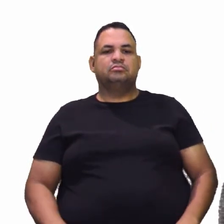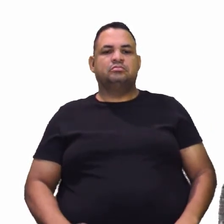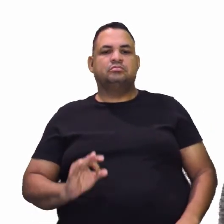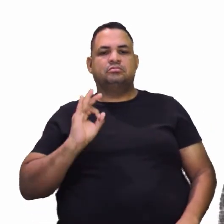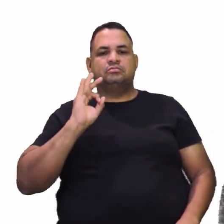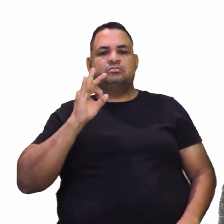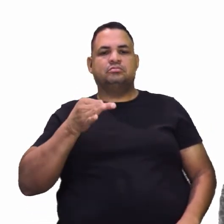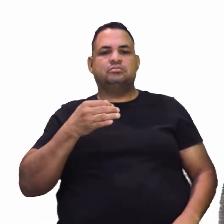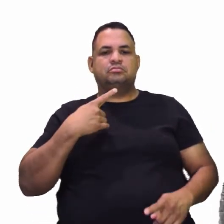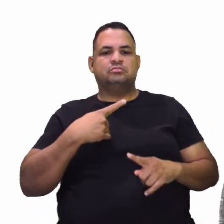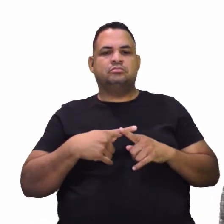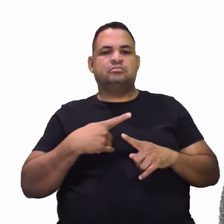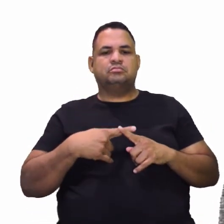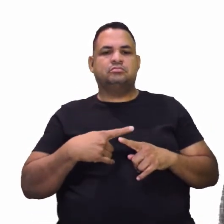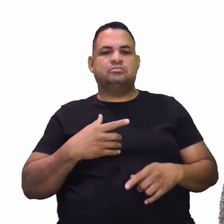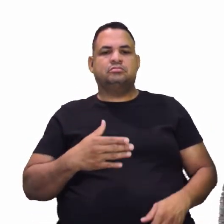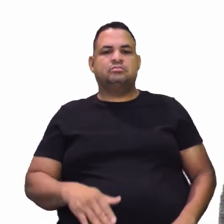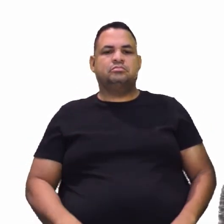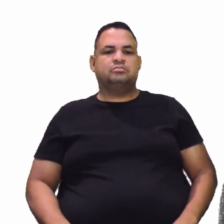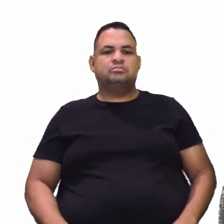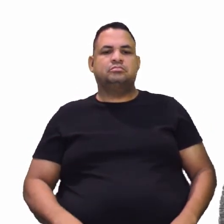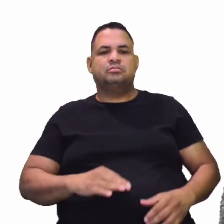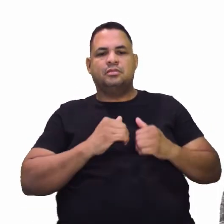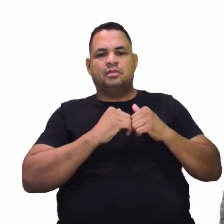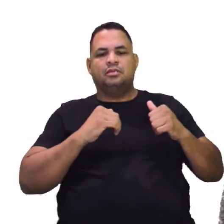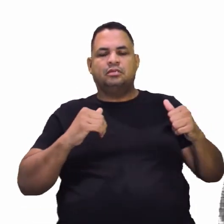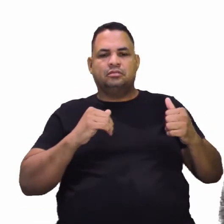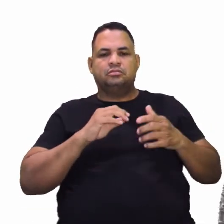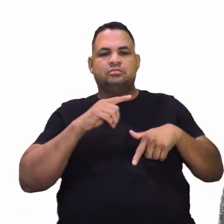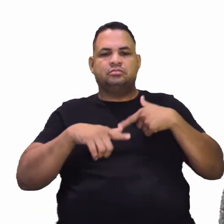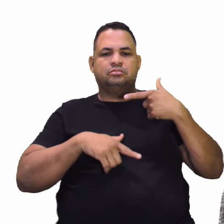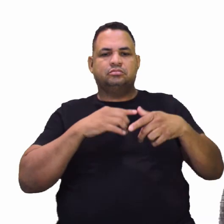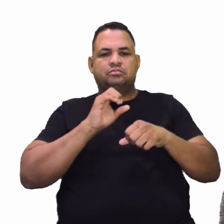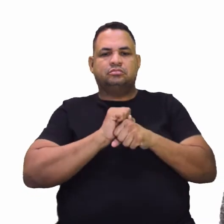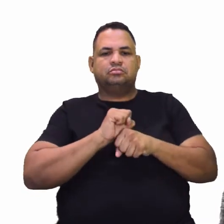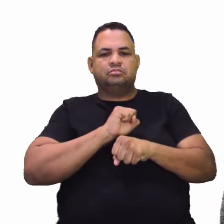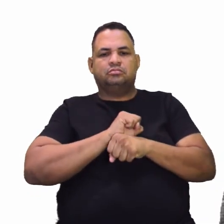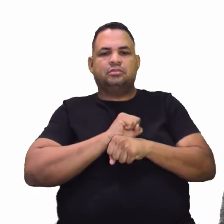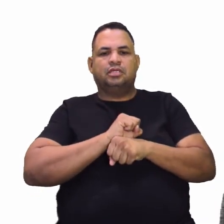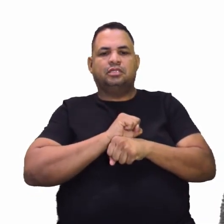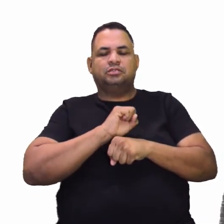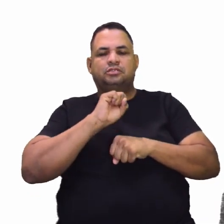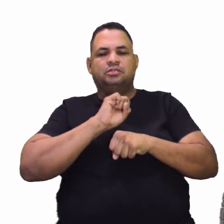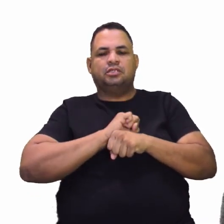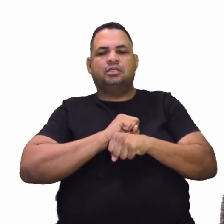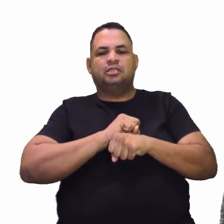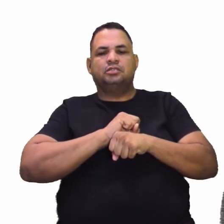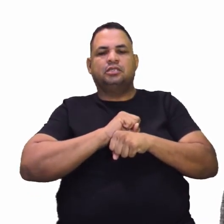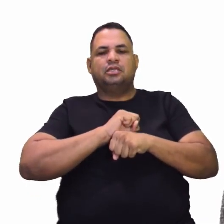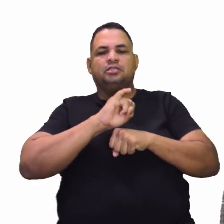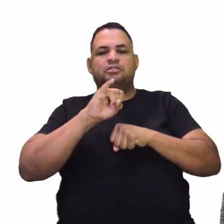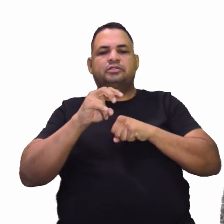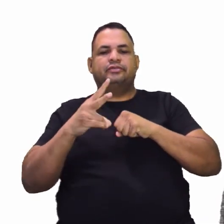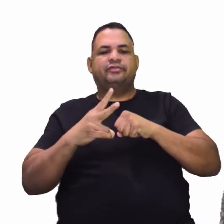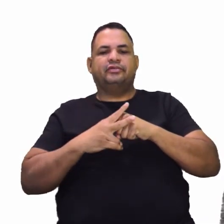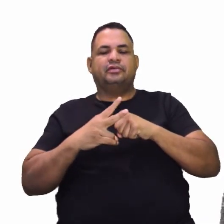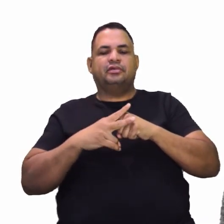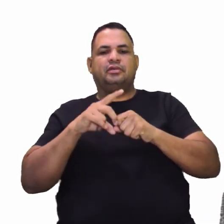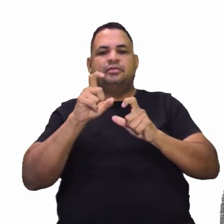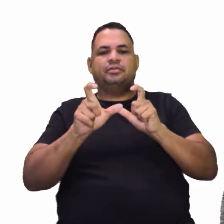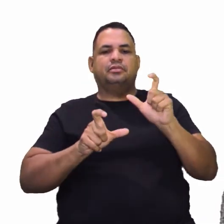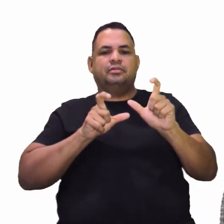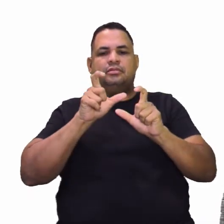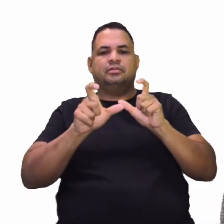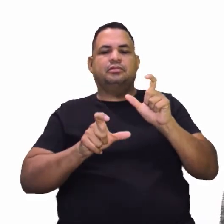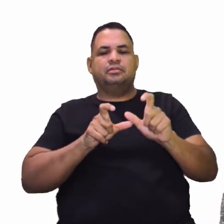tá correto, porque esse everyday ele é separado, que está trabalhando como um advérbio. Na letra C, nós